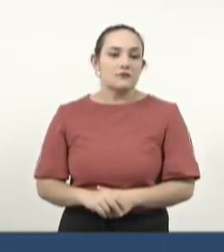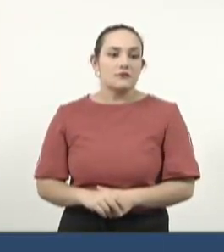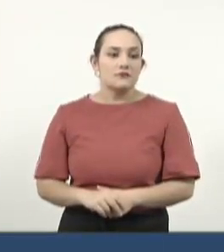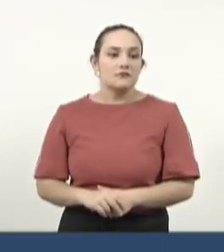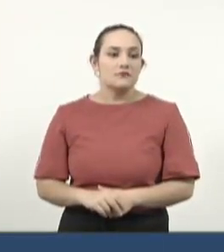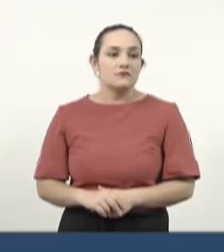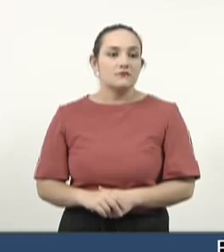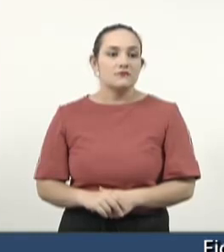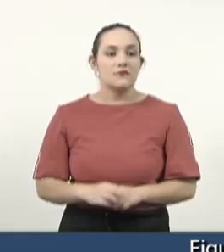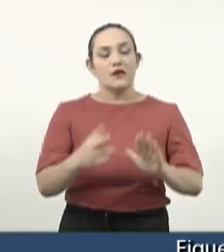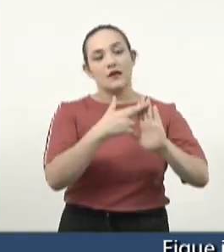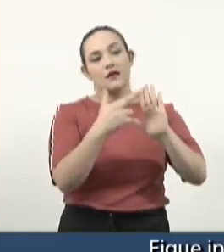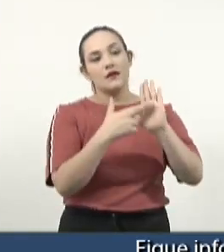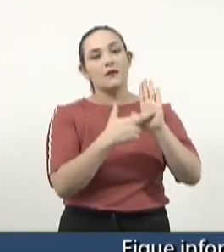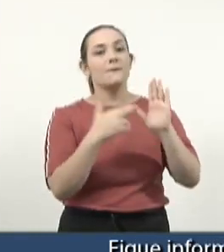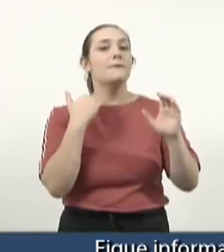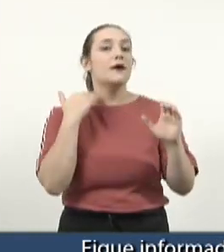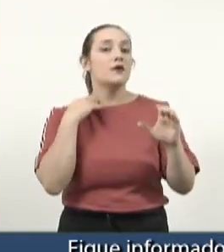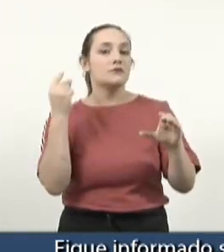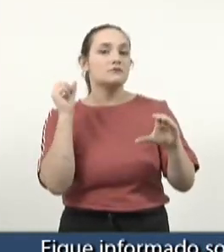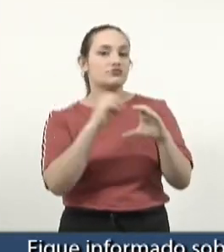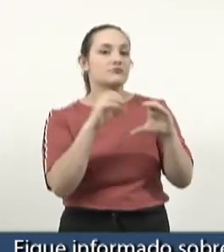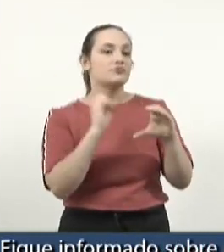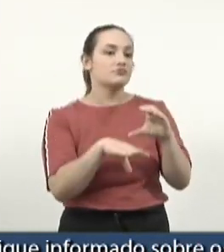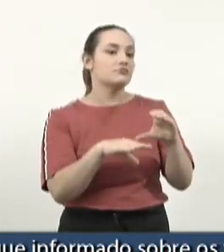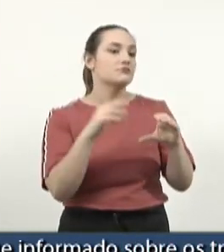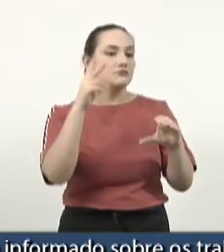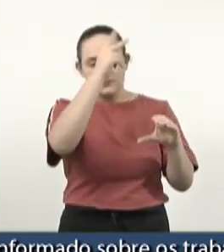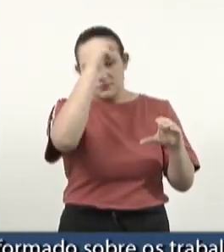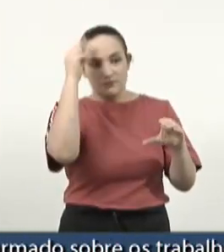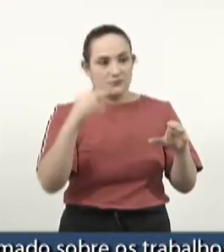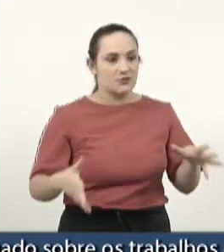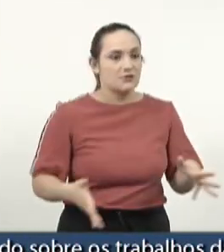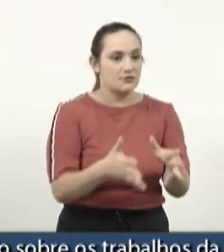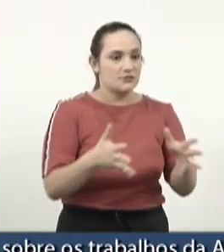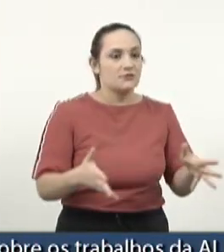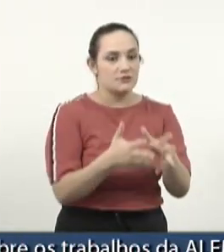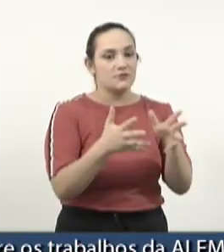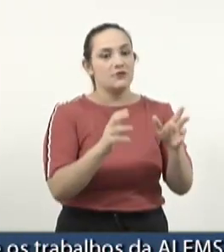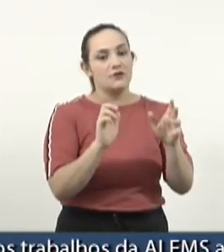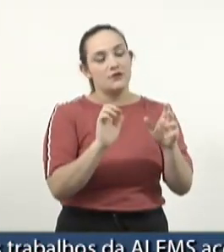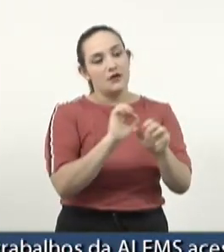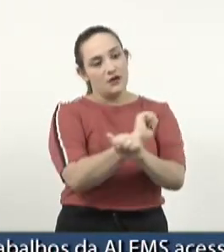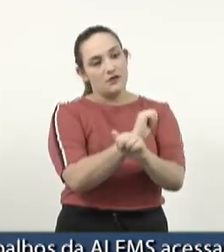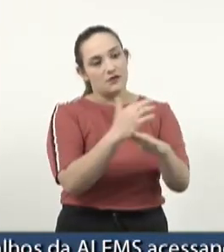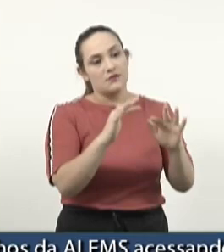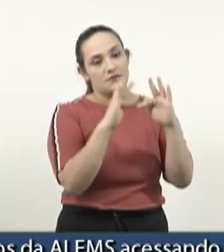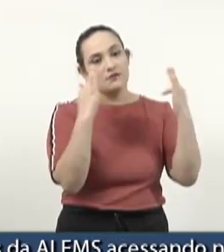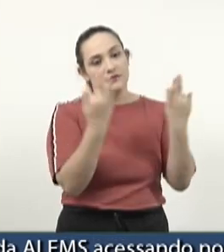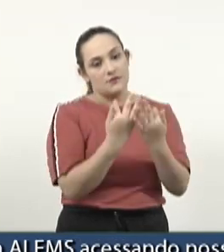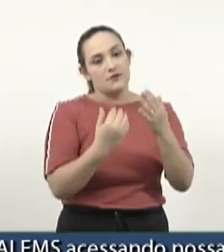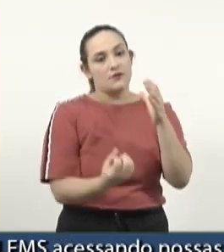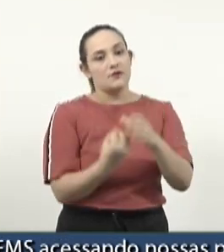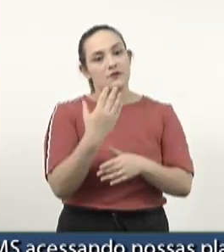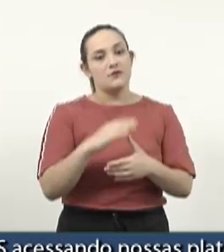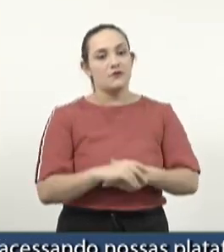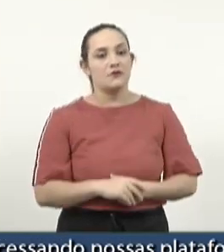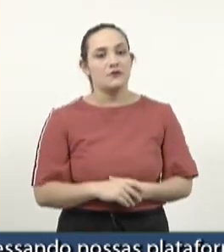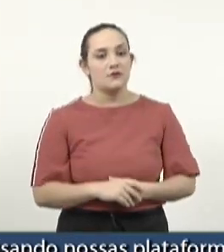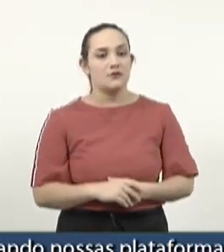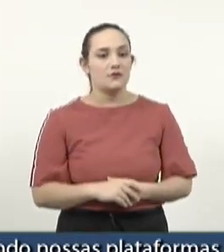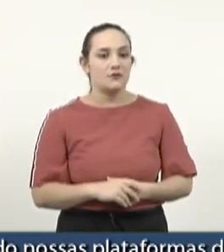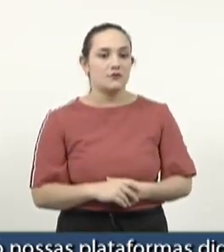do Fundo Municipal de Incentivo à Agricultura Familiar, que foi criado durante o mandato